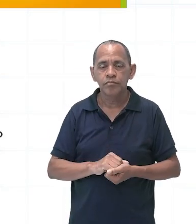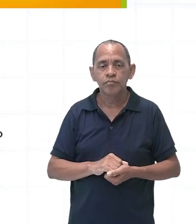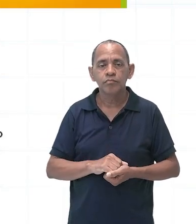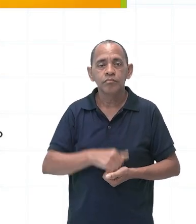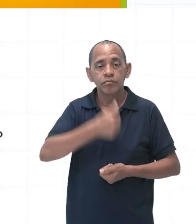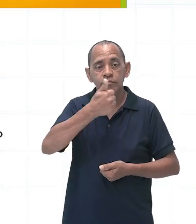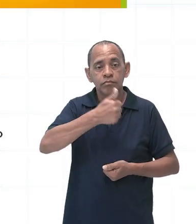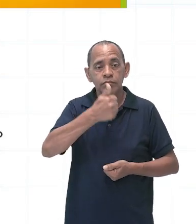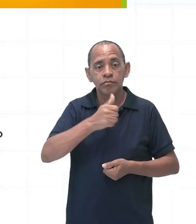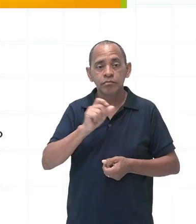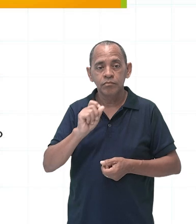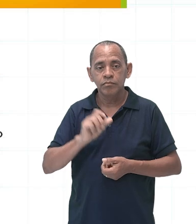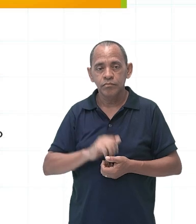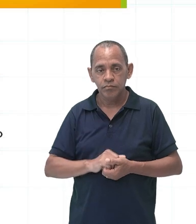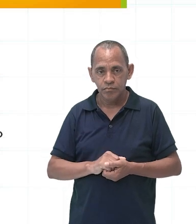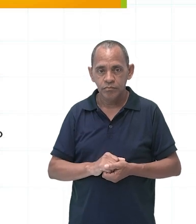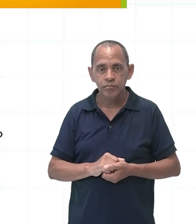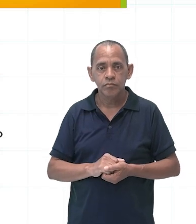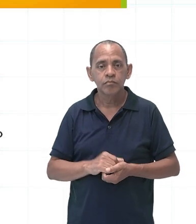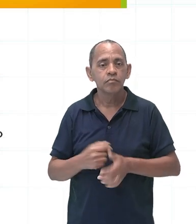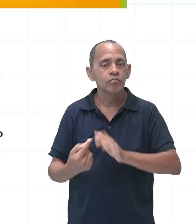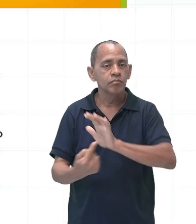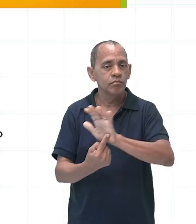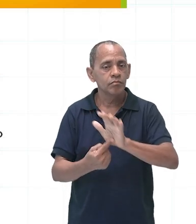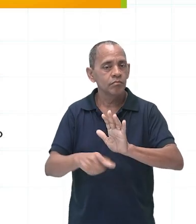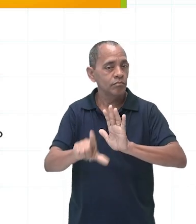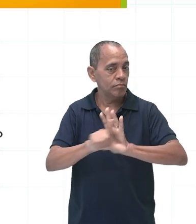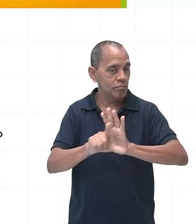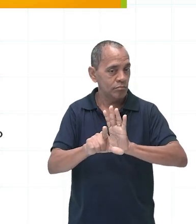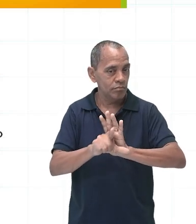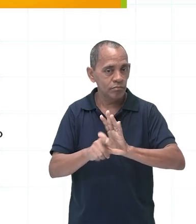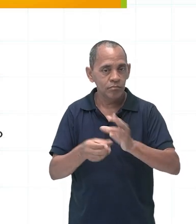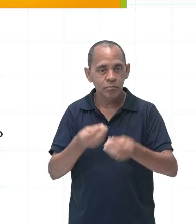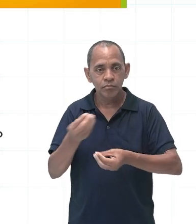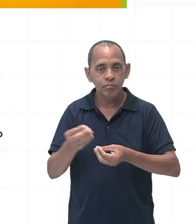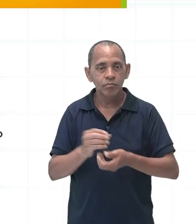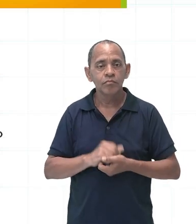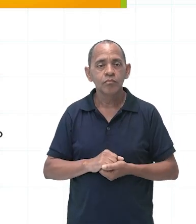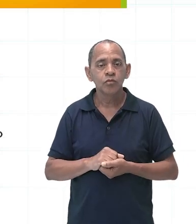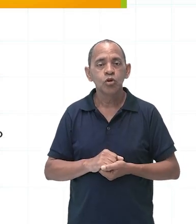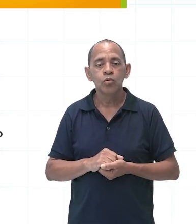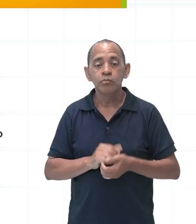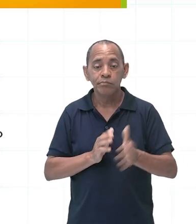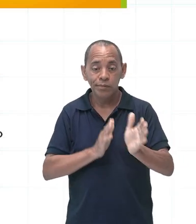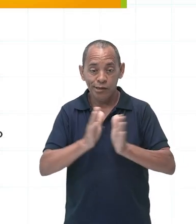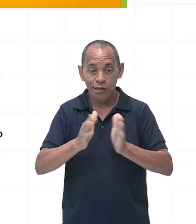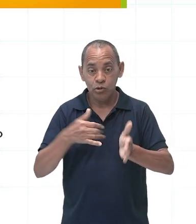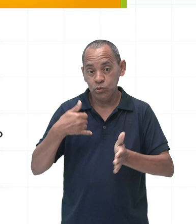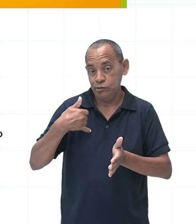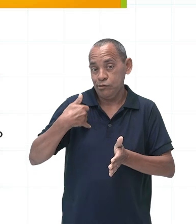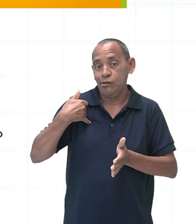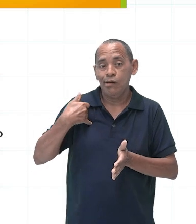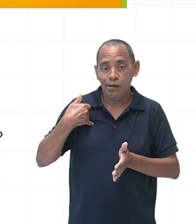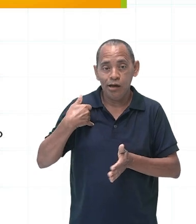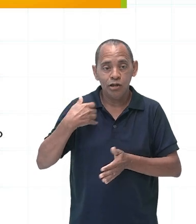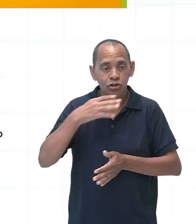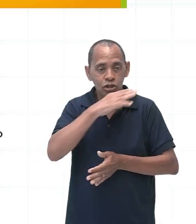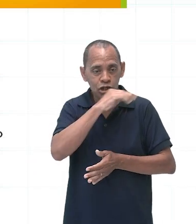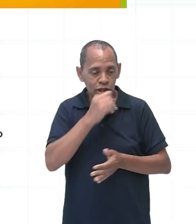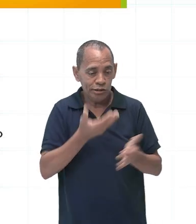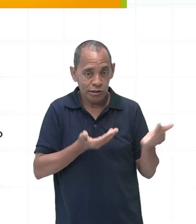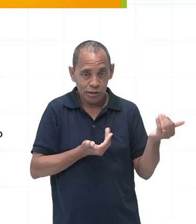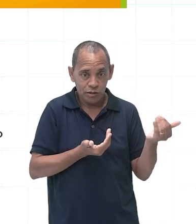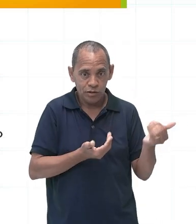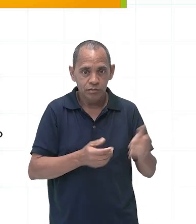Então, primeiro, o ECA, ele define legalmente qual que é a faixa etária que compreende a